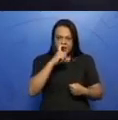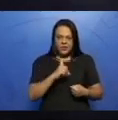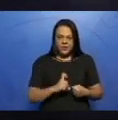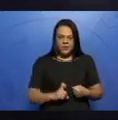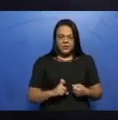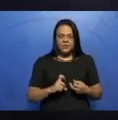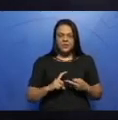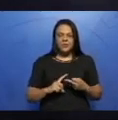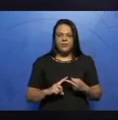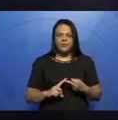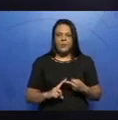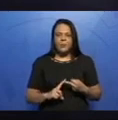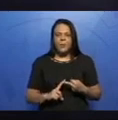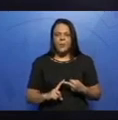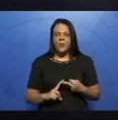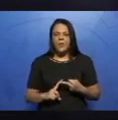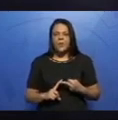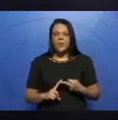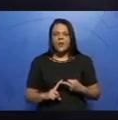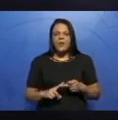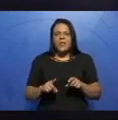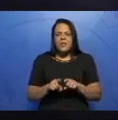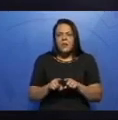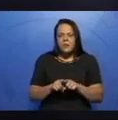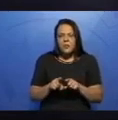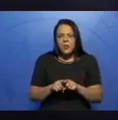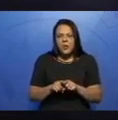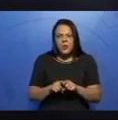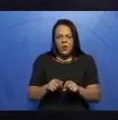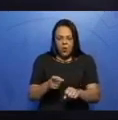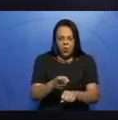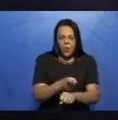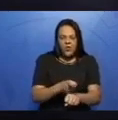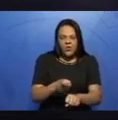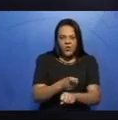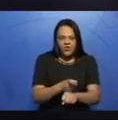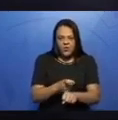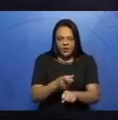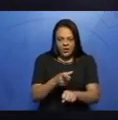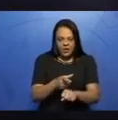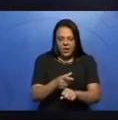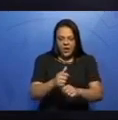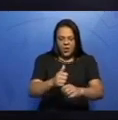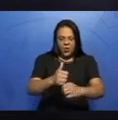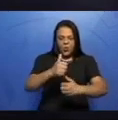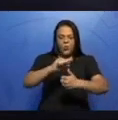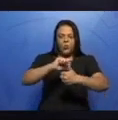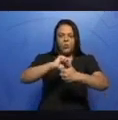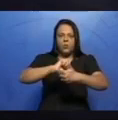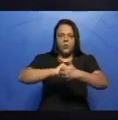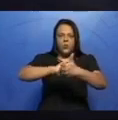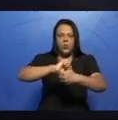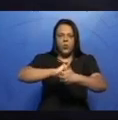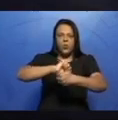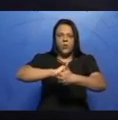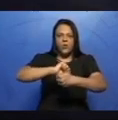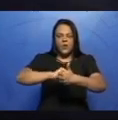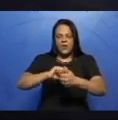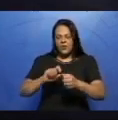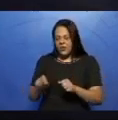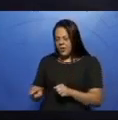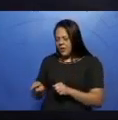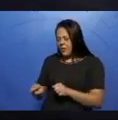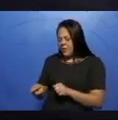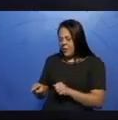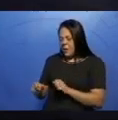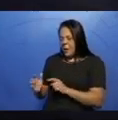ser. Mais um adjetivo, um agente qualificante, qualificador. Indicam também a atitude do